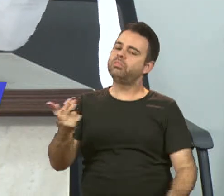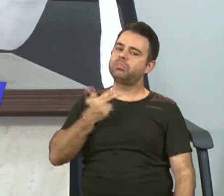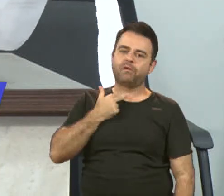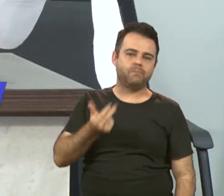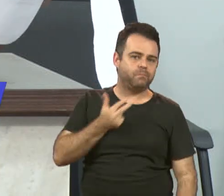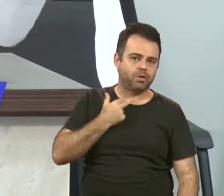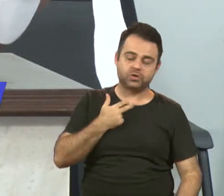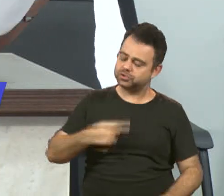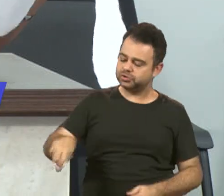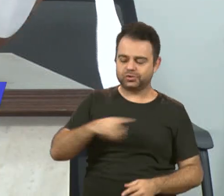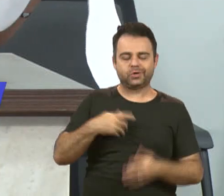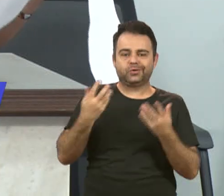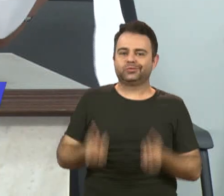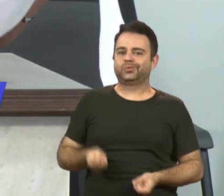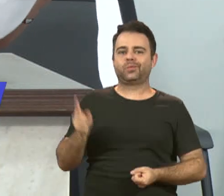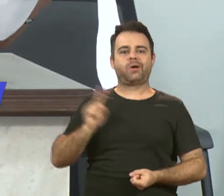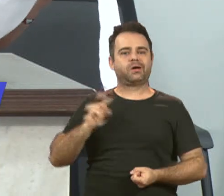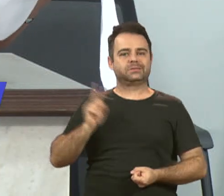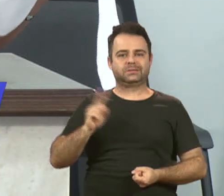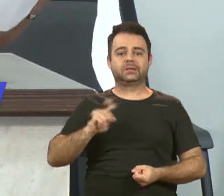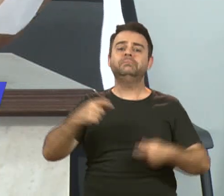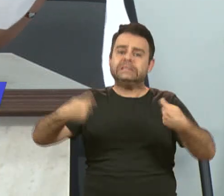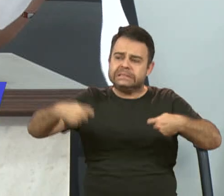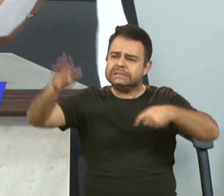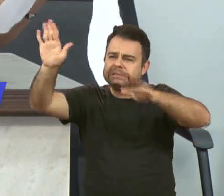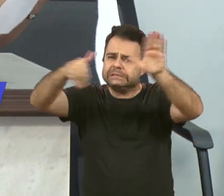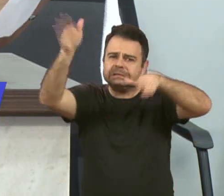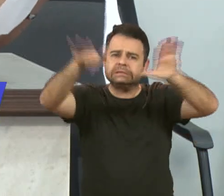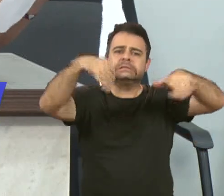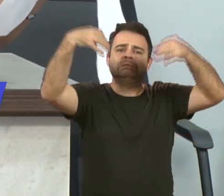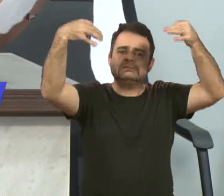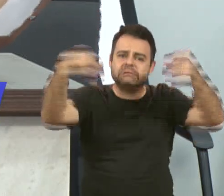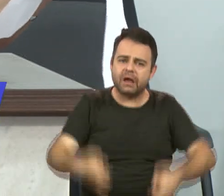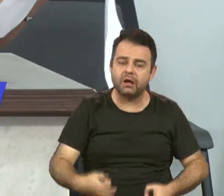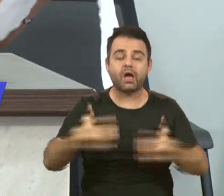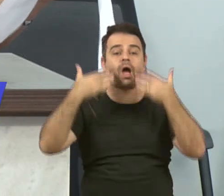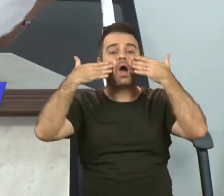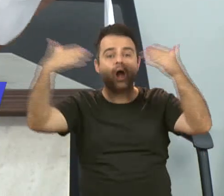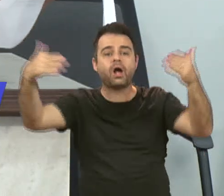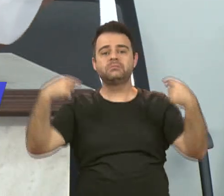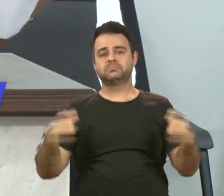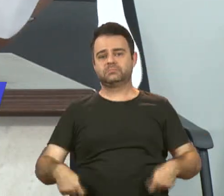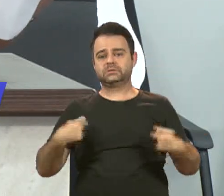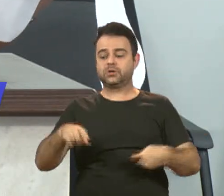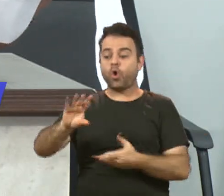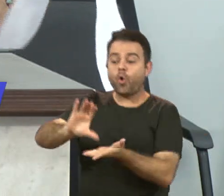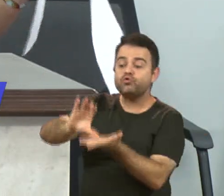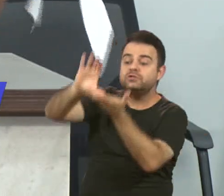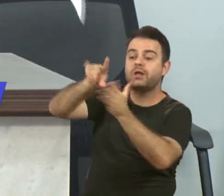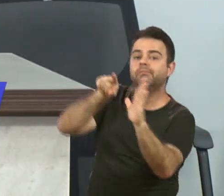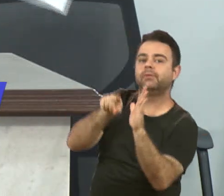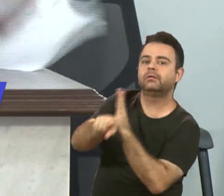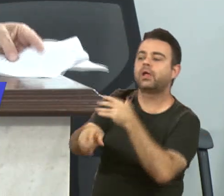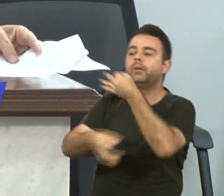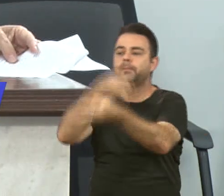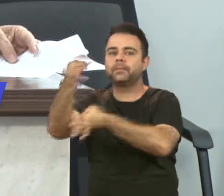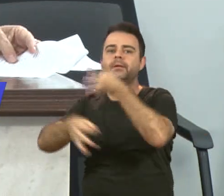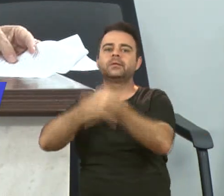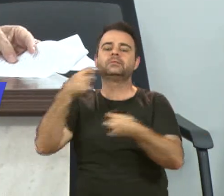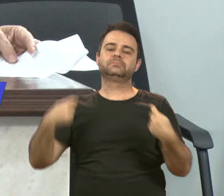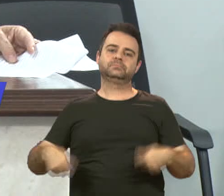isso é inadmissível. Tem que ter chamamento público, tem que ter transparência, tem que passar pelos conselhos.